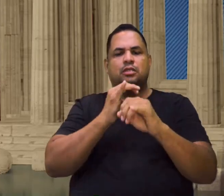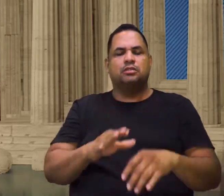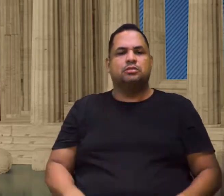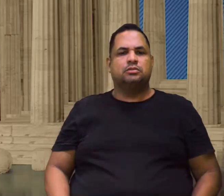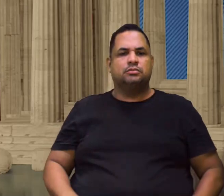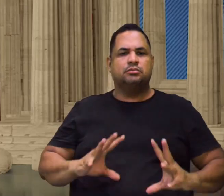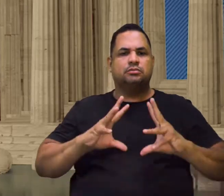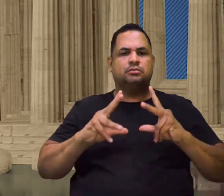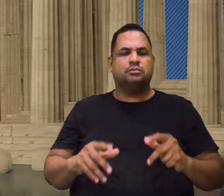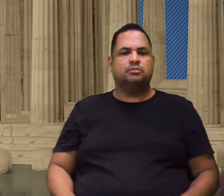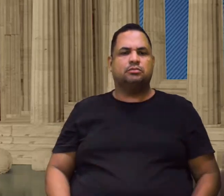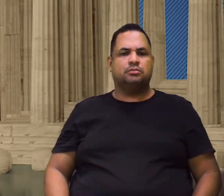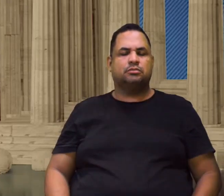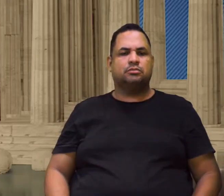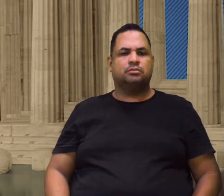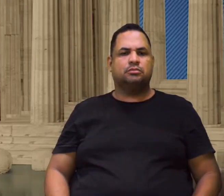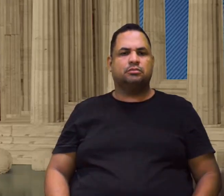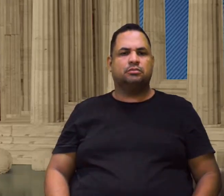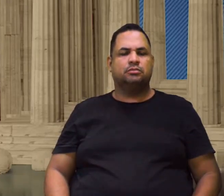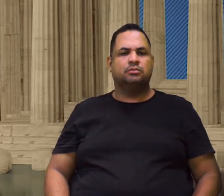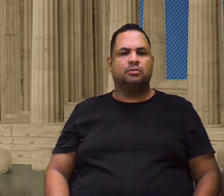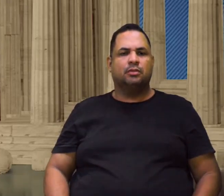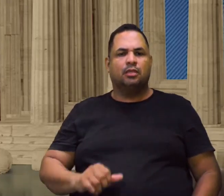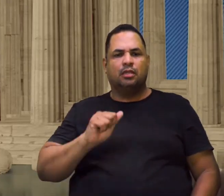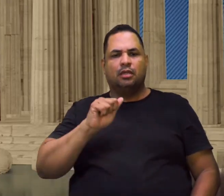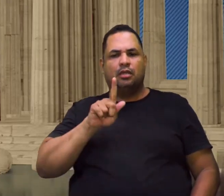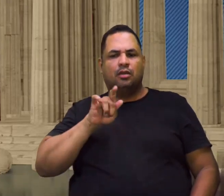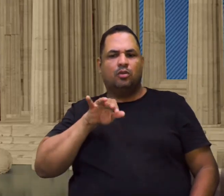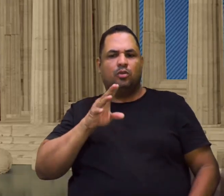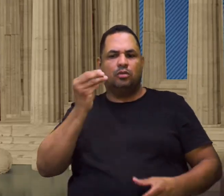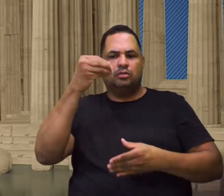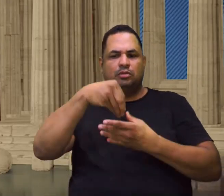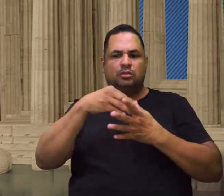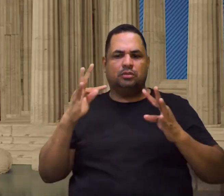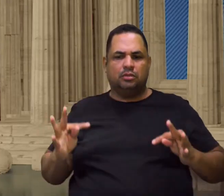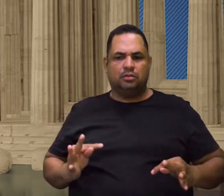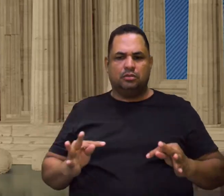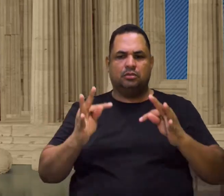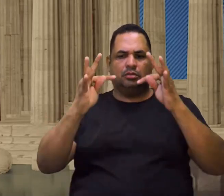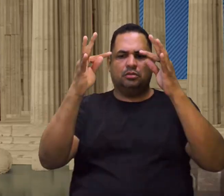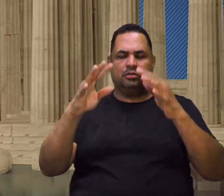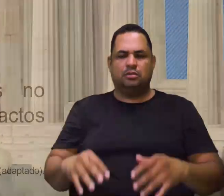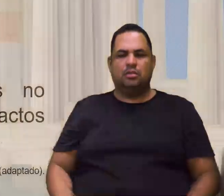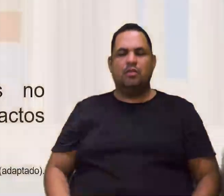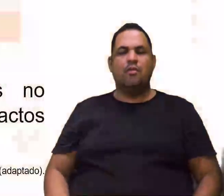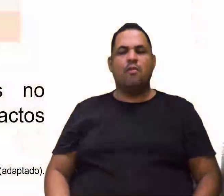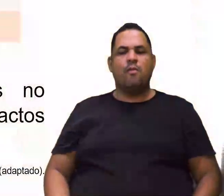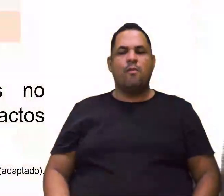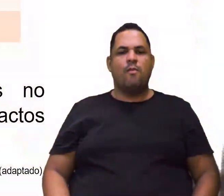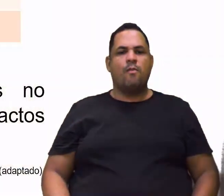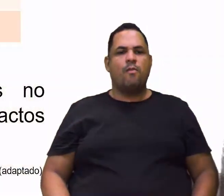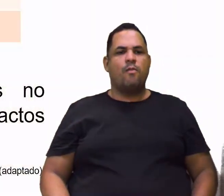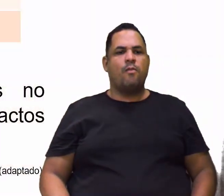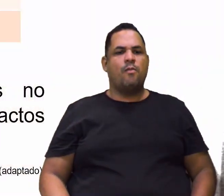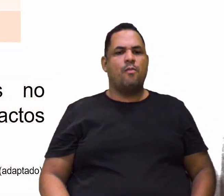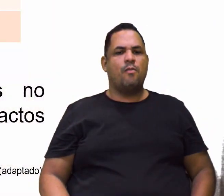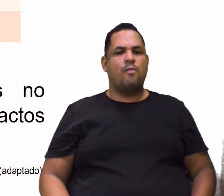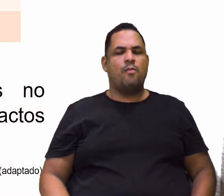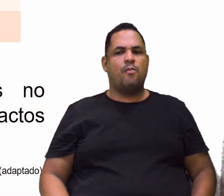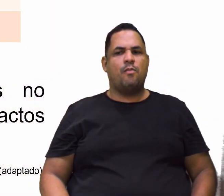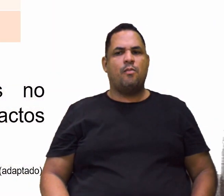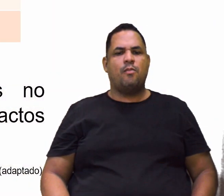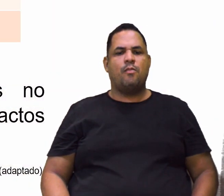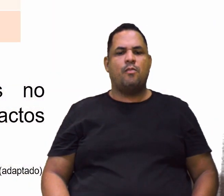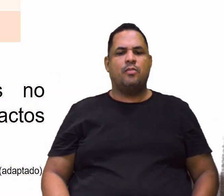isso, né? Uma ágora no âmbito da tecnologia. Continuando, olha aí. Ó,